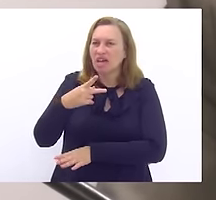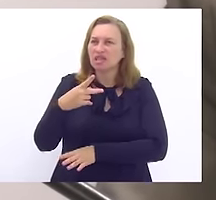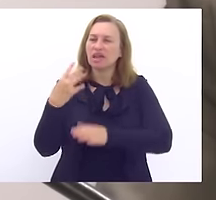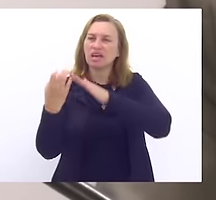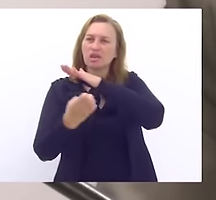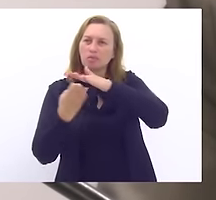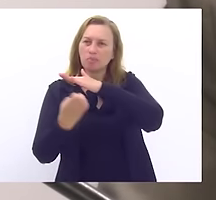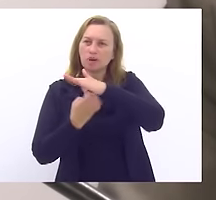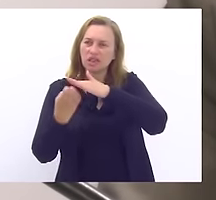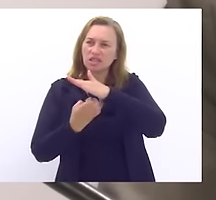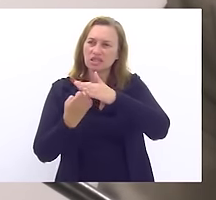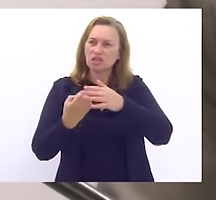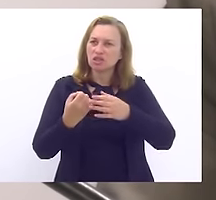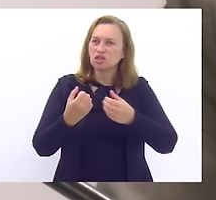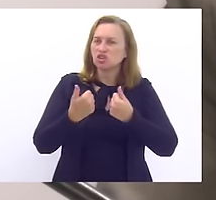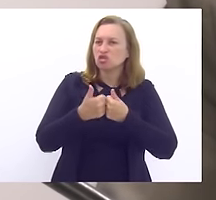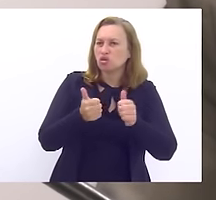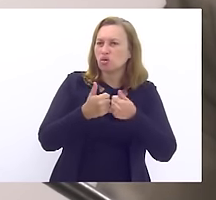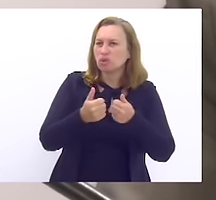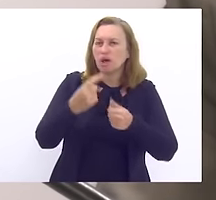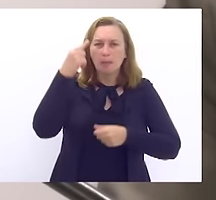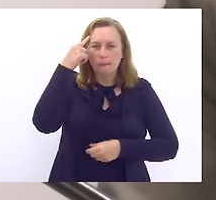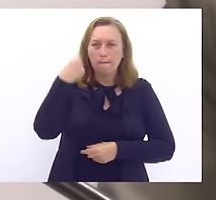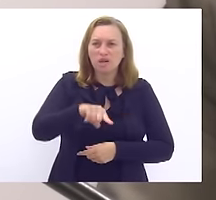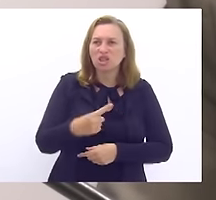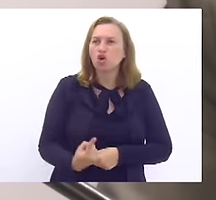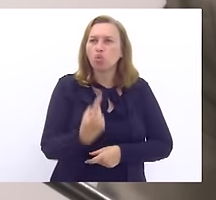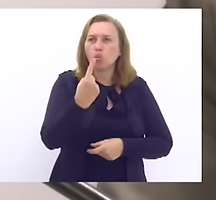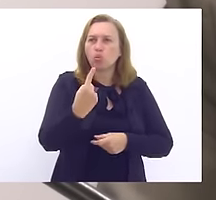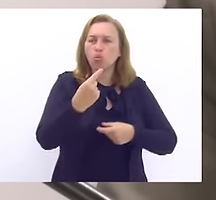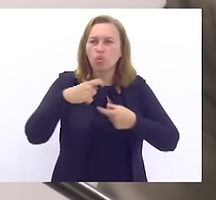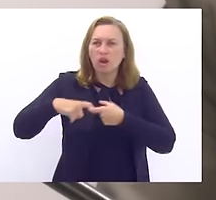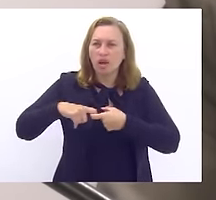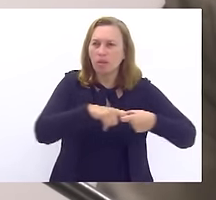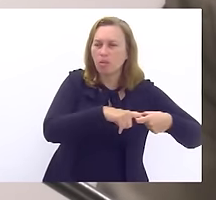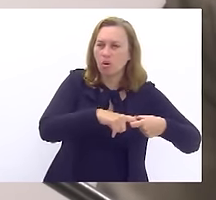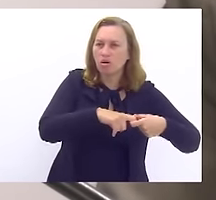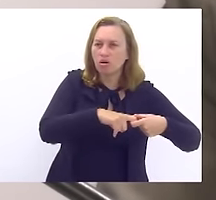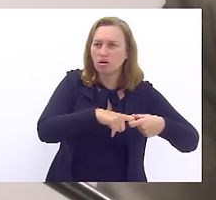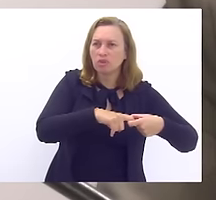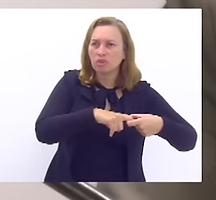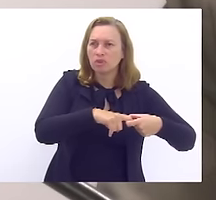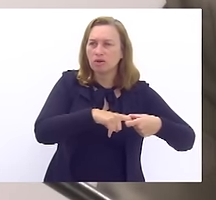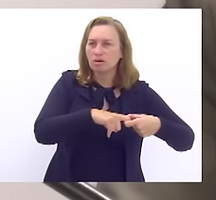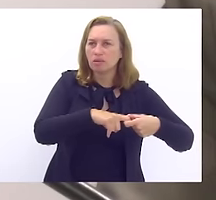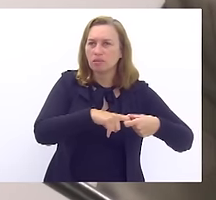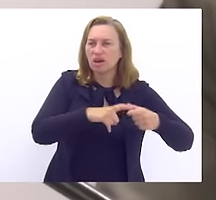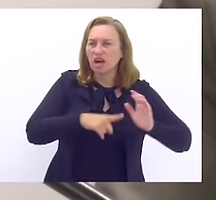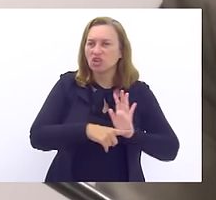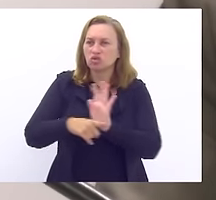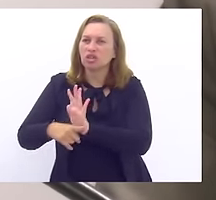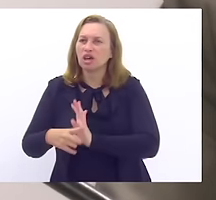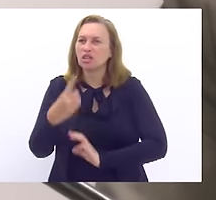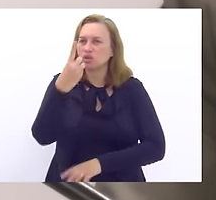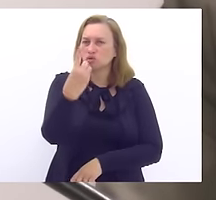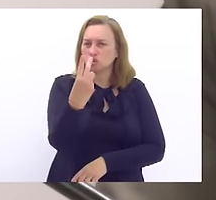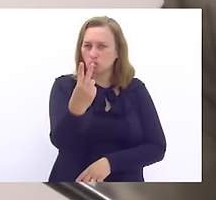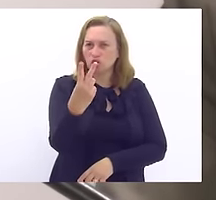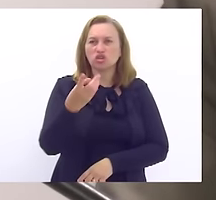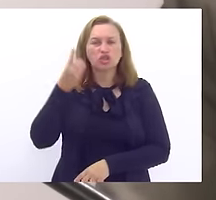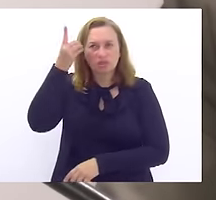manda apenas um reboque para atender dois deputados a senhora poderia me responder por favor